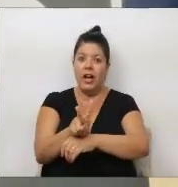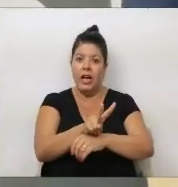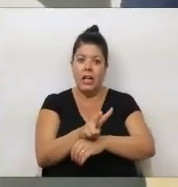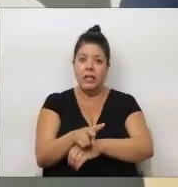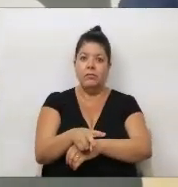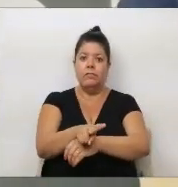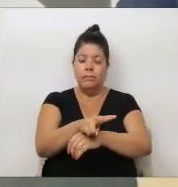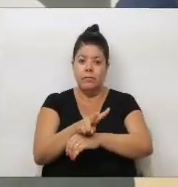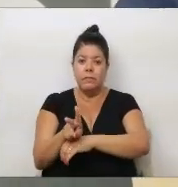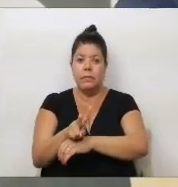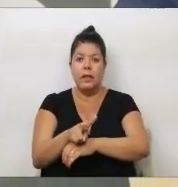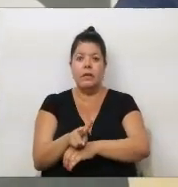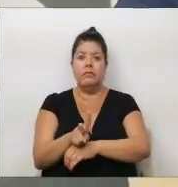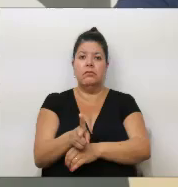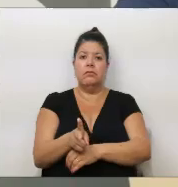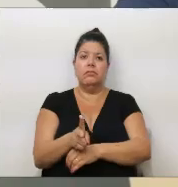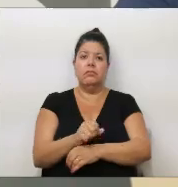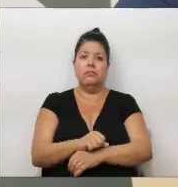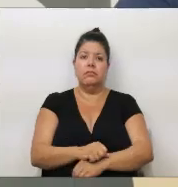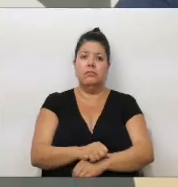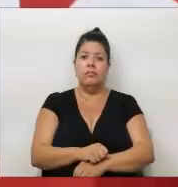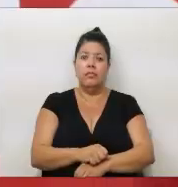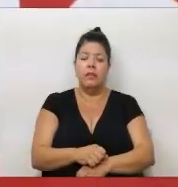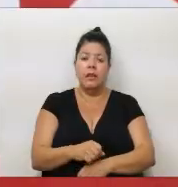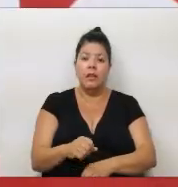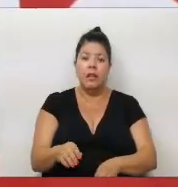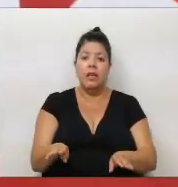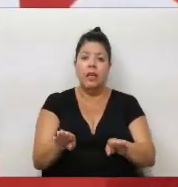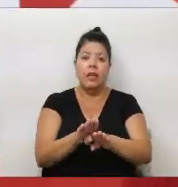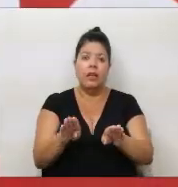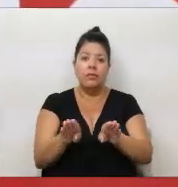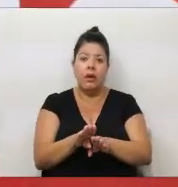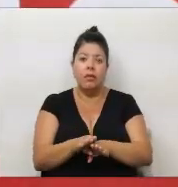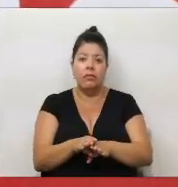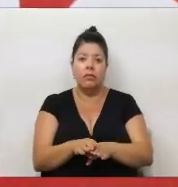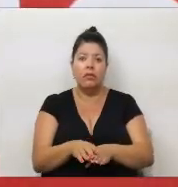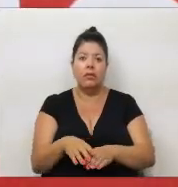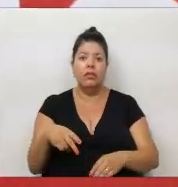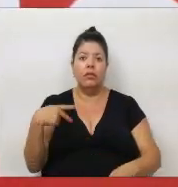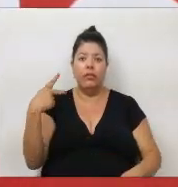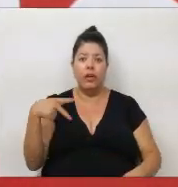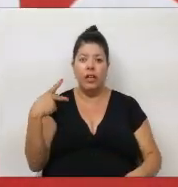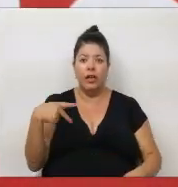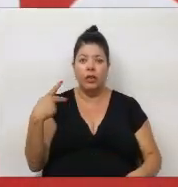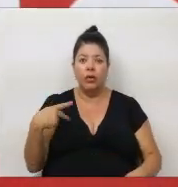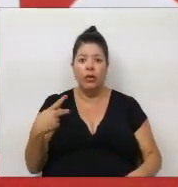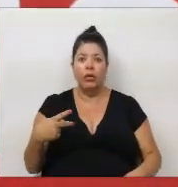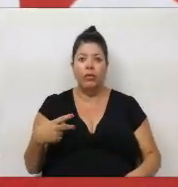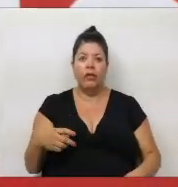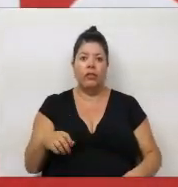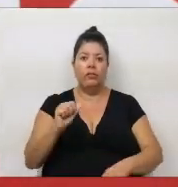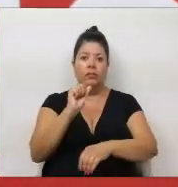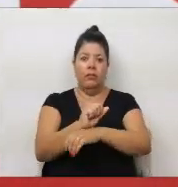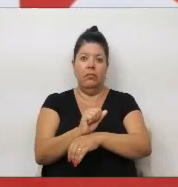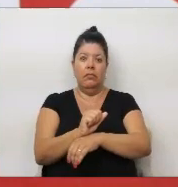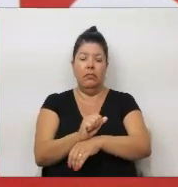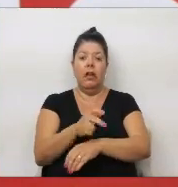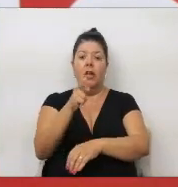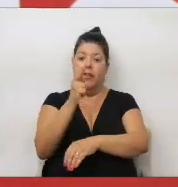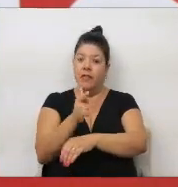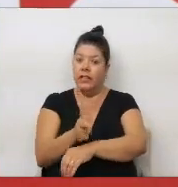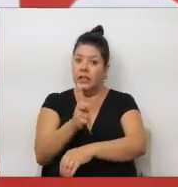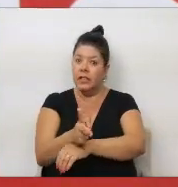papel preponderante de fiscalizador. Assim sendo, se ele vai exercer o seu papel preponderante de